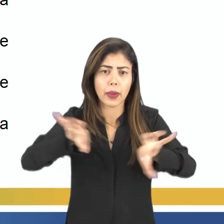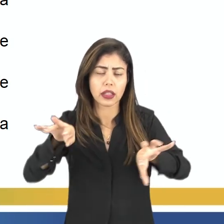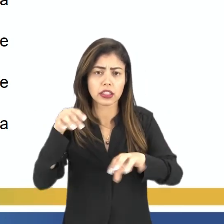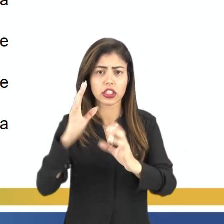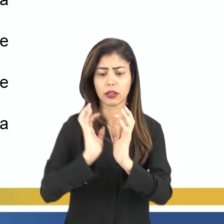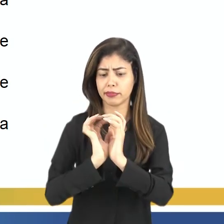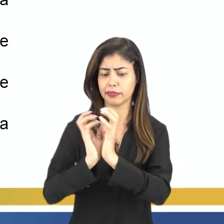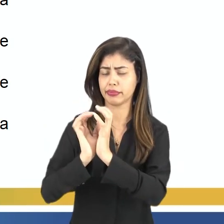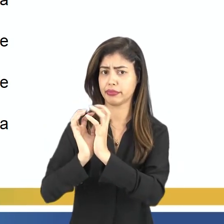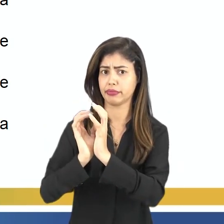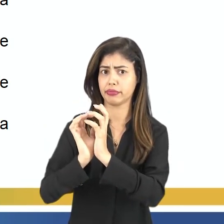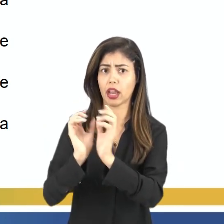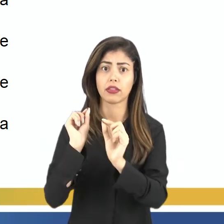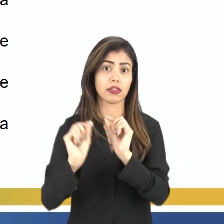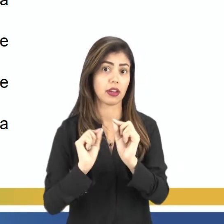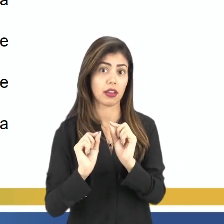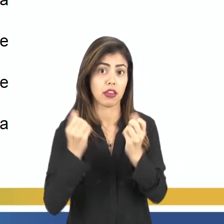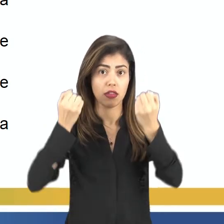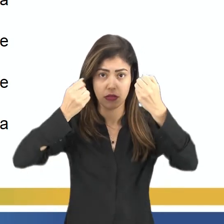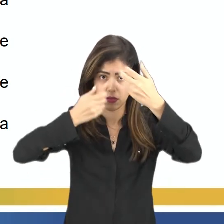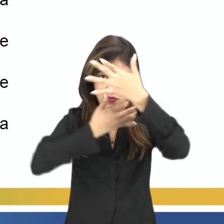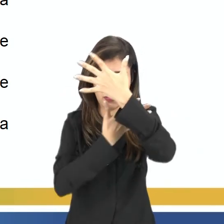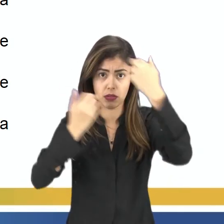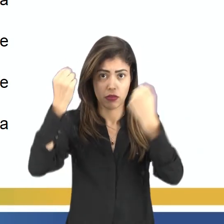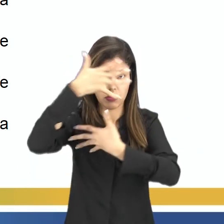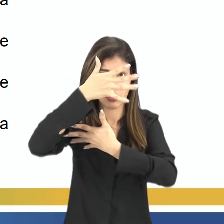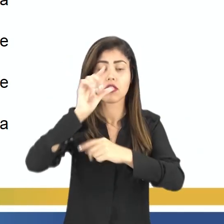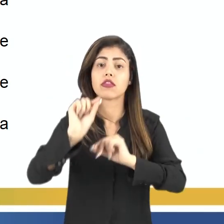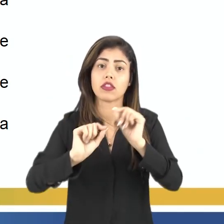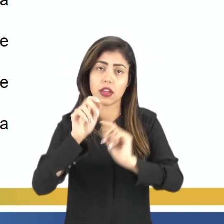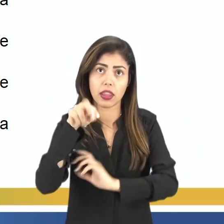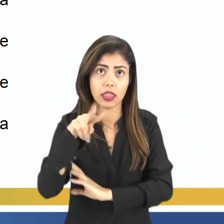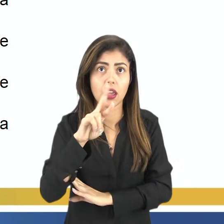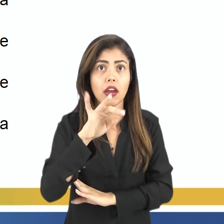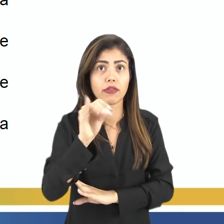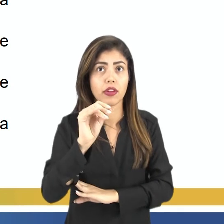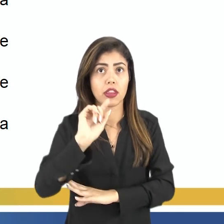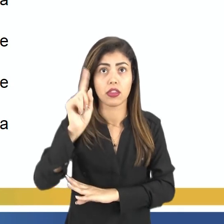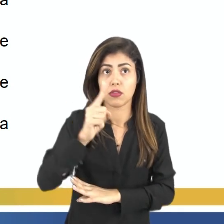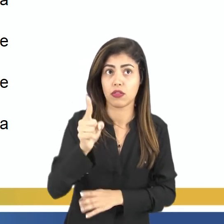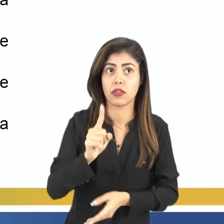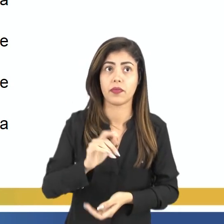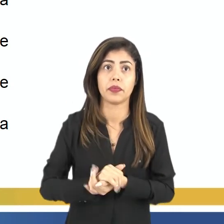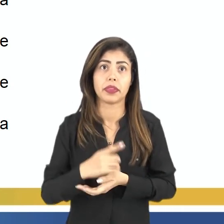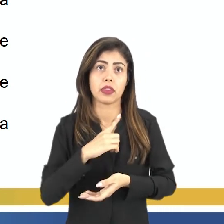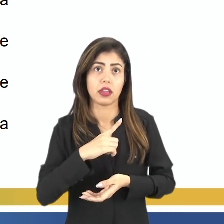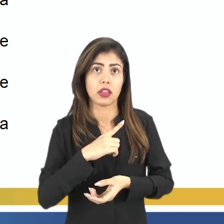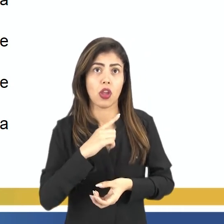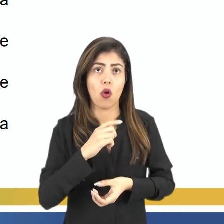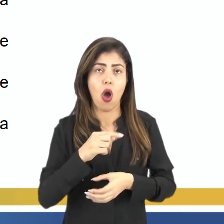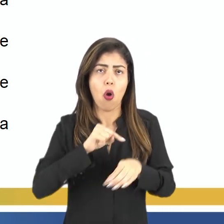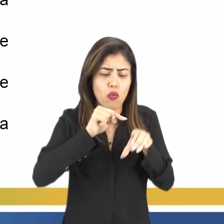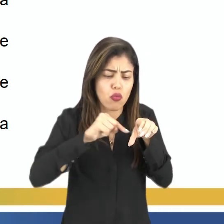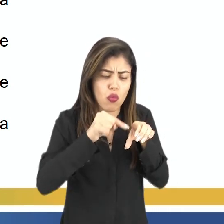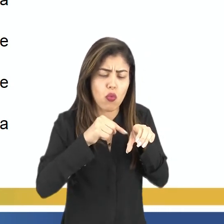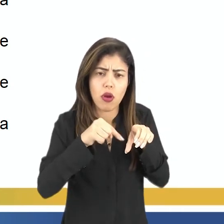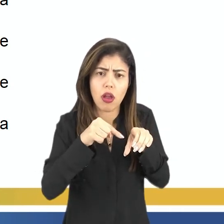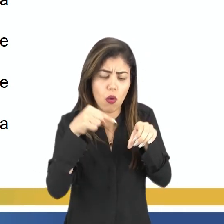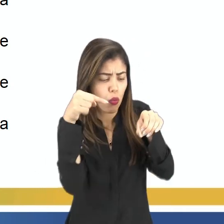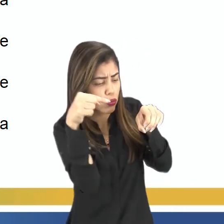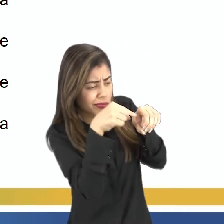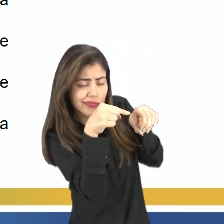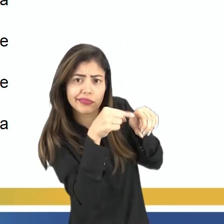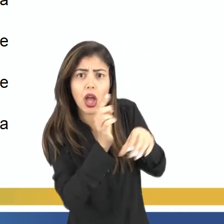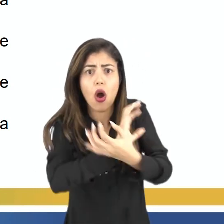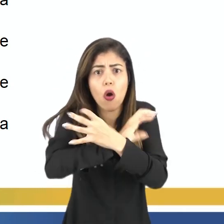os nervos vão sair a partir dessas vértebras e não dos discos. C. São constituídos por um núcleo ósseo. O